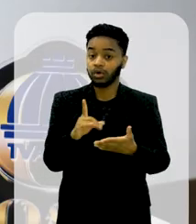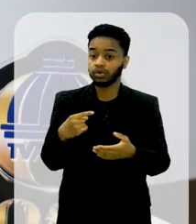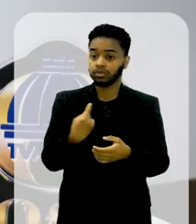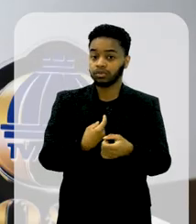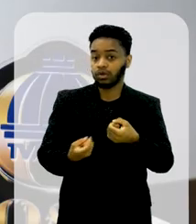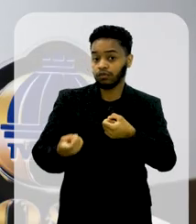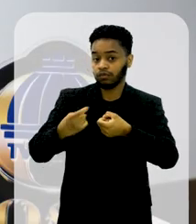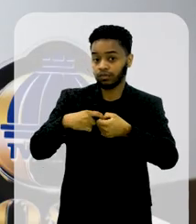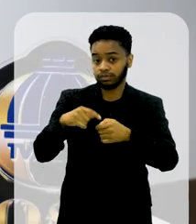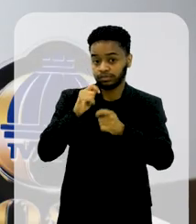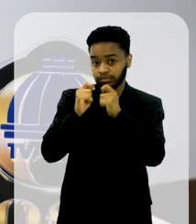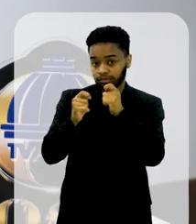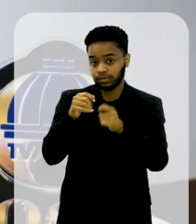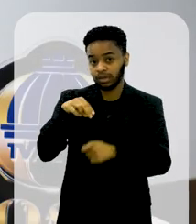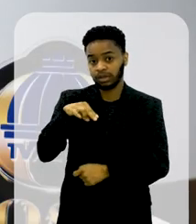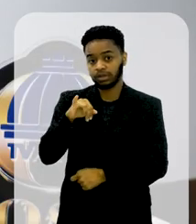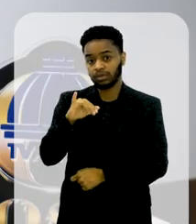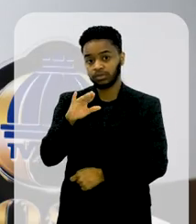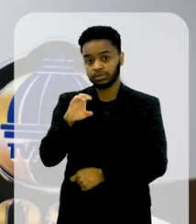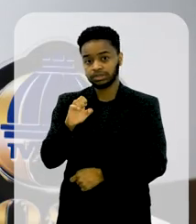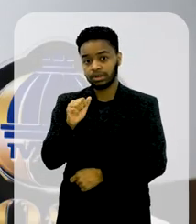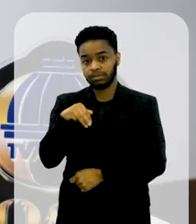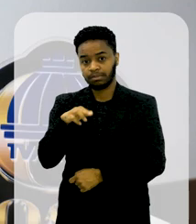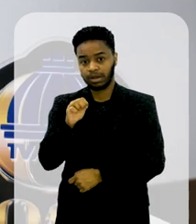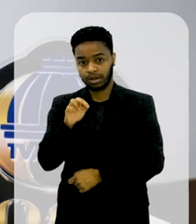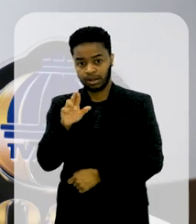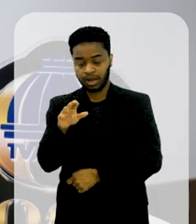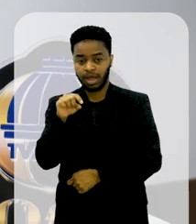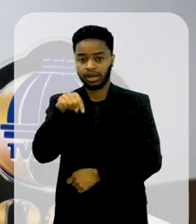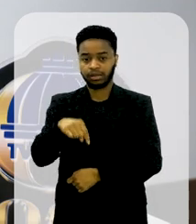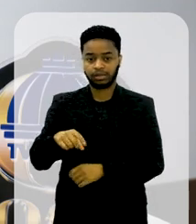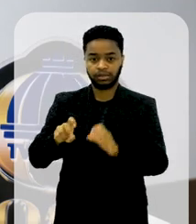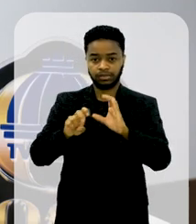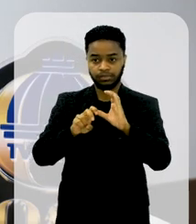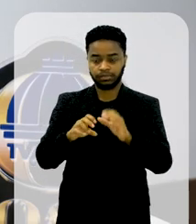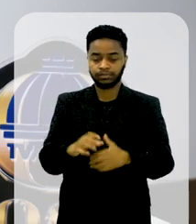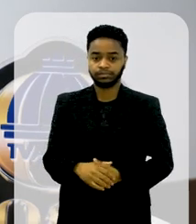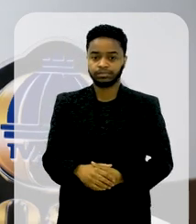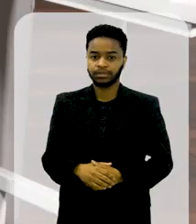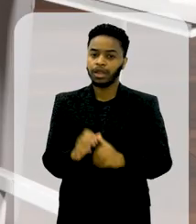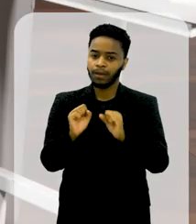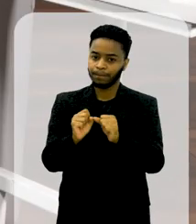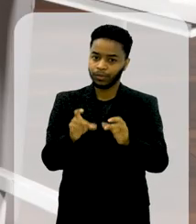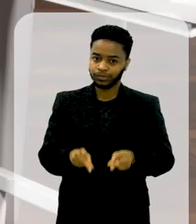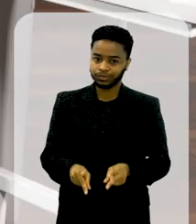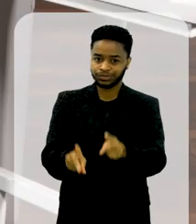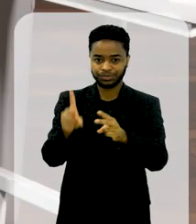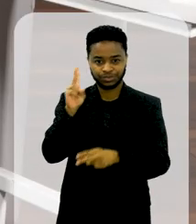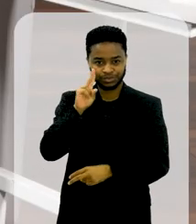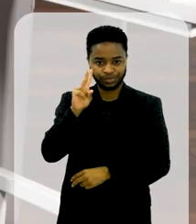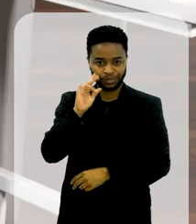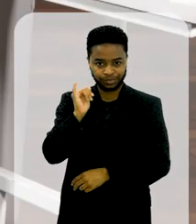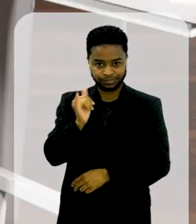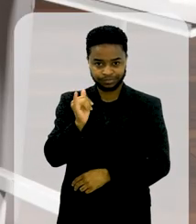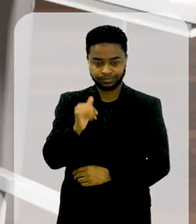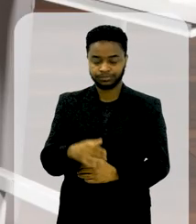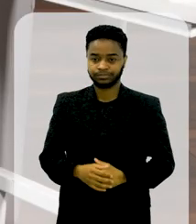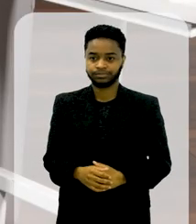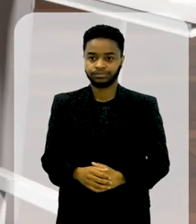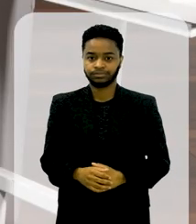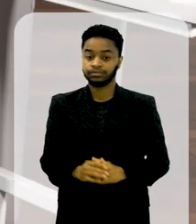estamos de volta com a entrevista com nilar Nogueira aqui no Quintas com Quintais nar continua a explanar então